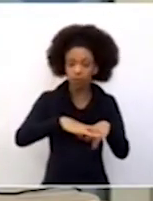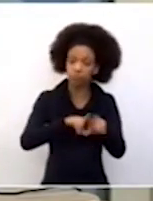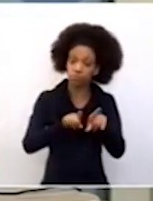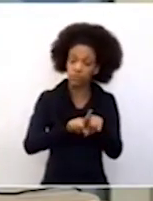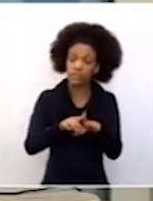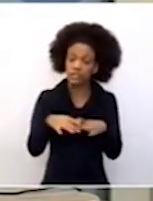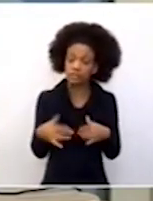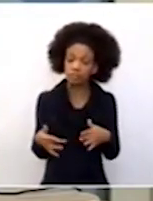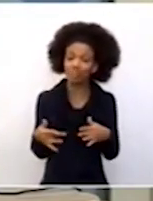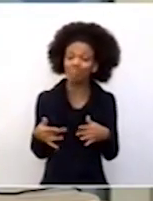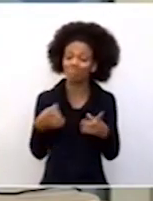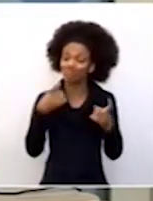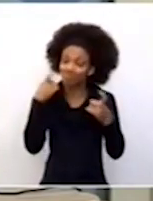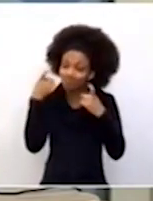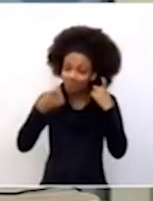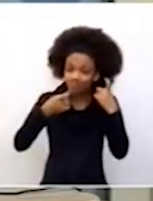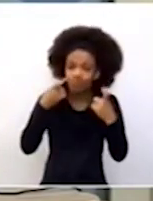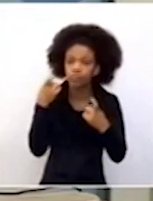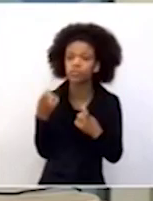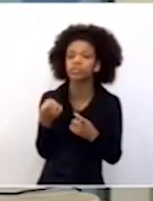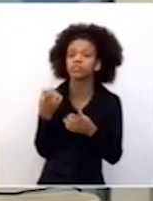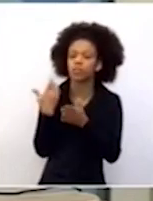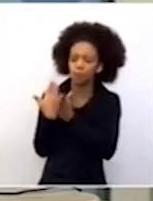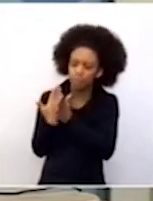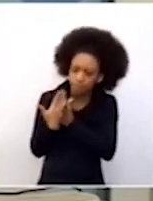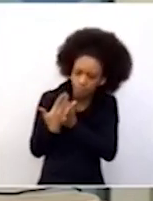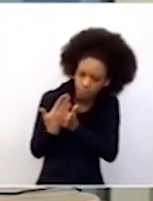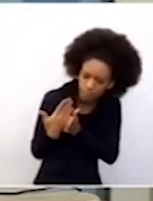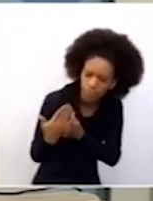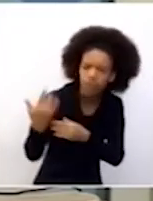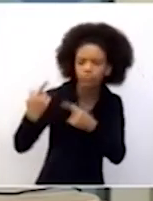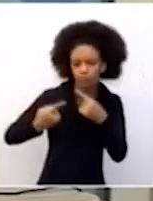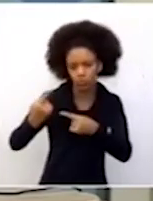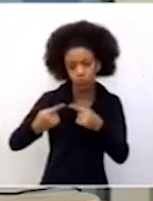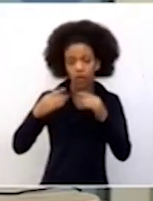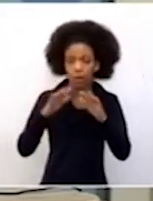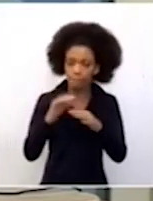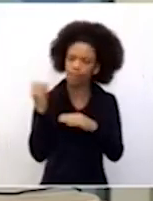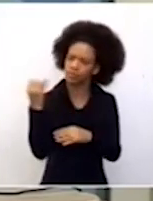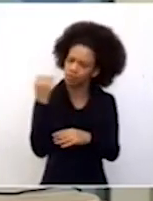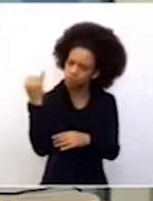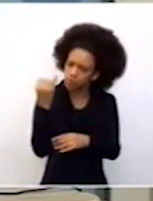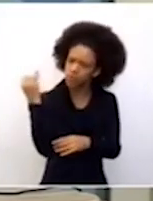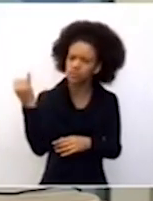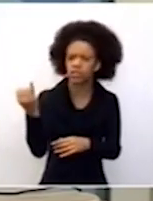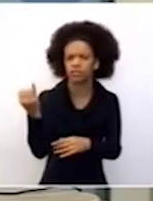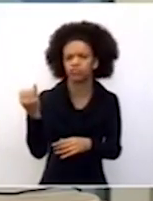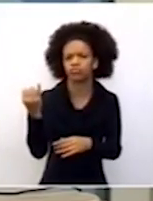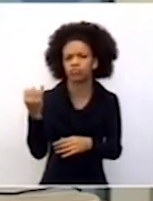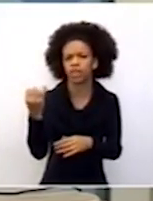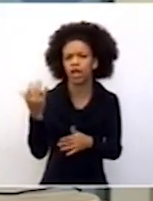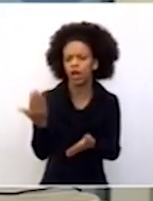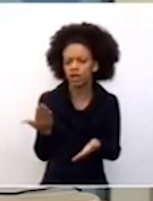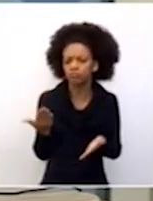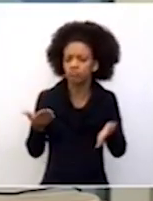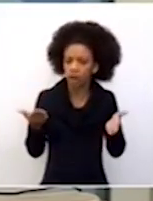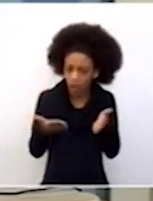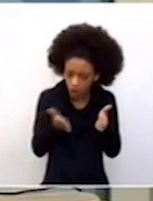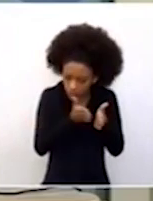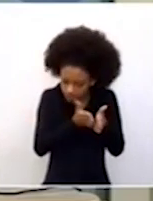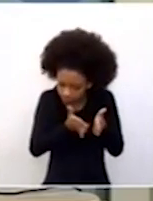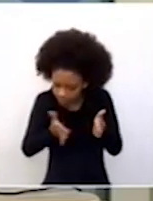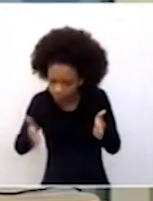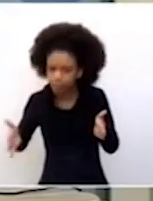questões ainda a ser percorridas durante esse momento, tá? Então é importante, vou reiterar, durante a nossa